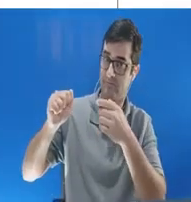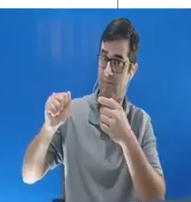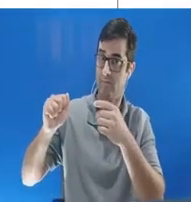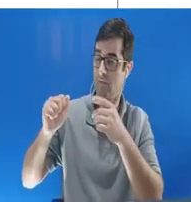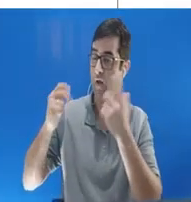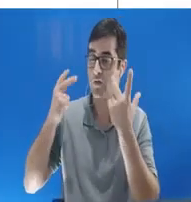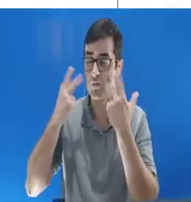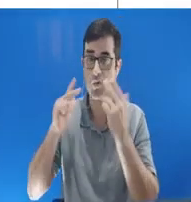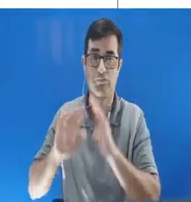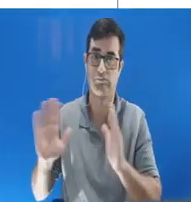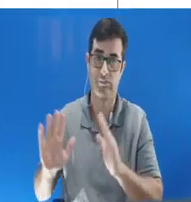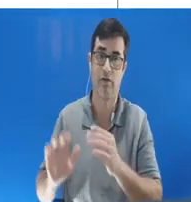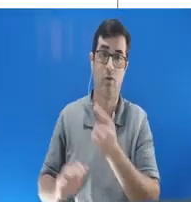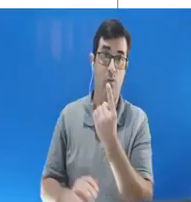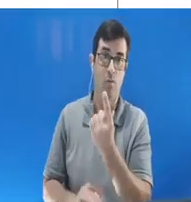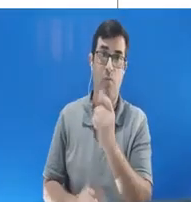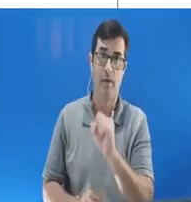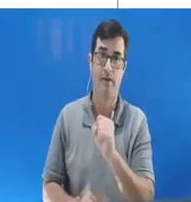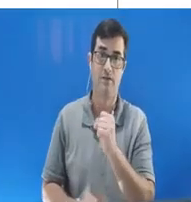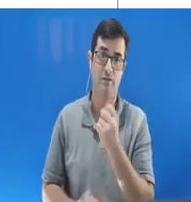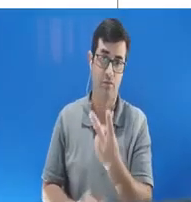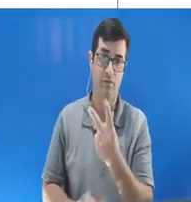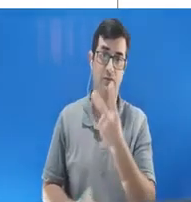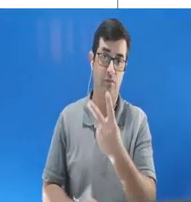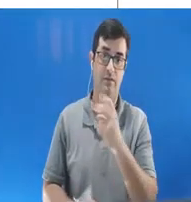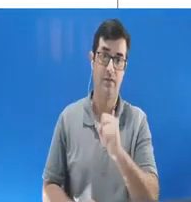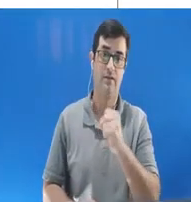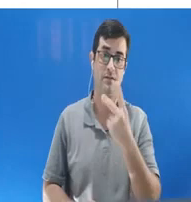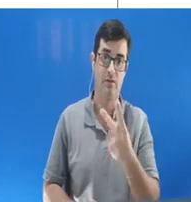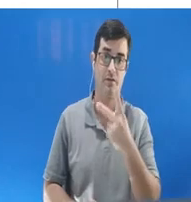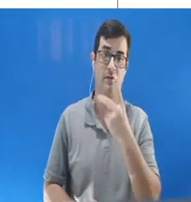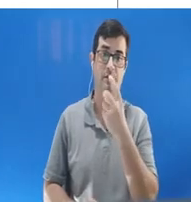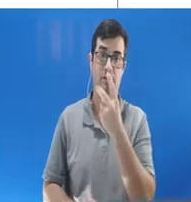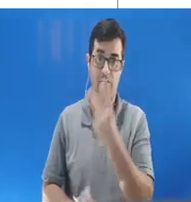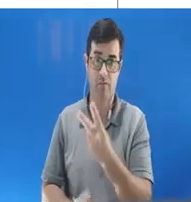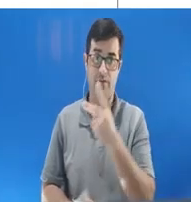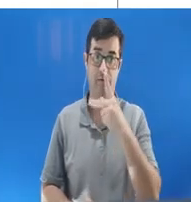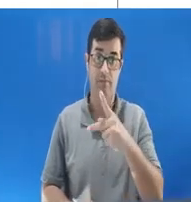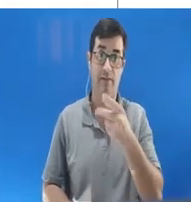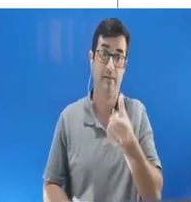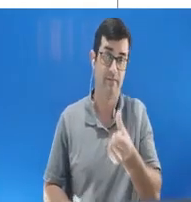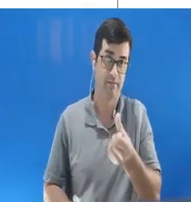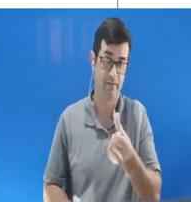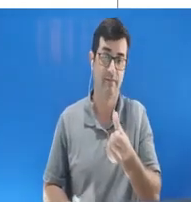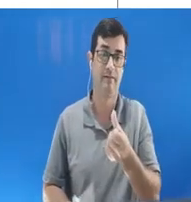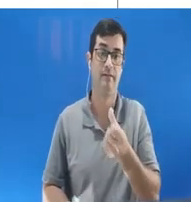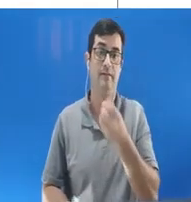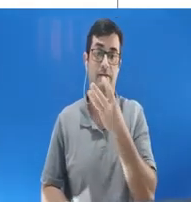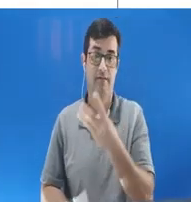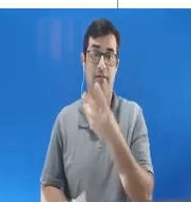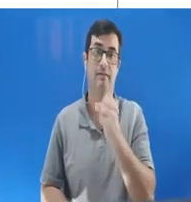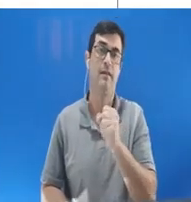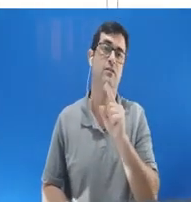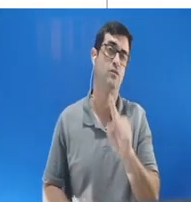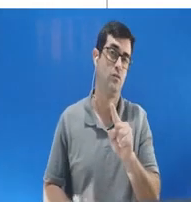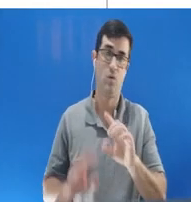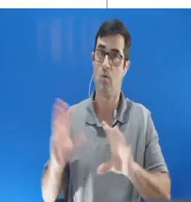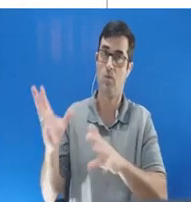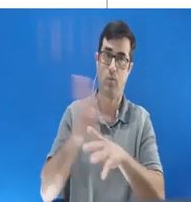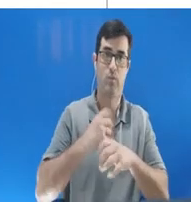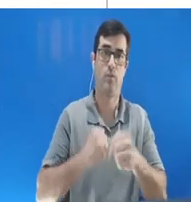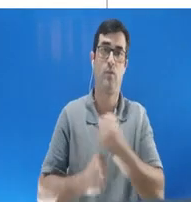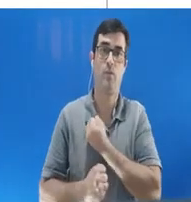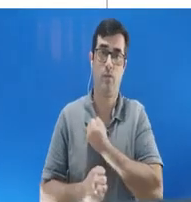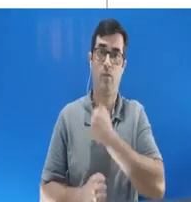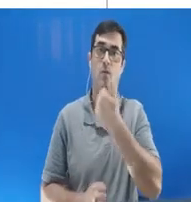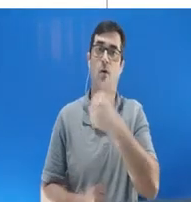a configuração 1s2, 2s2, 2p6, 3s1. A soma do número de elétrons